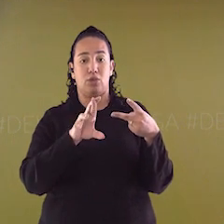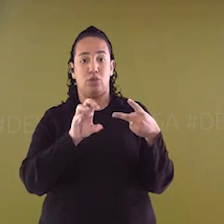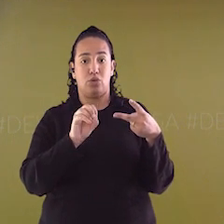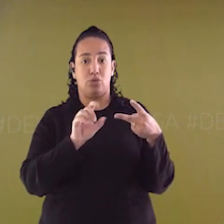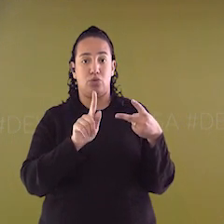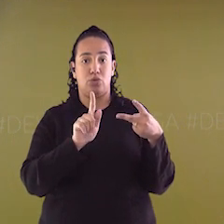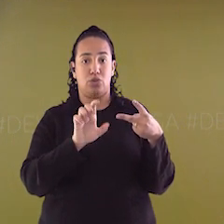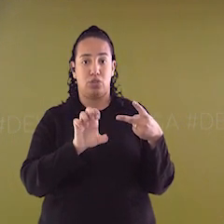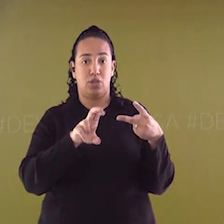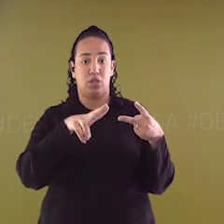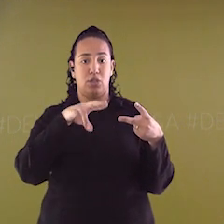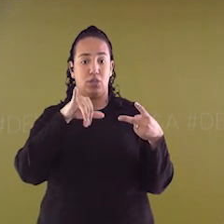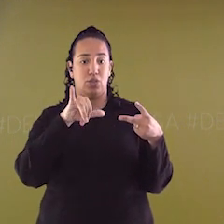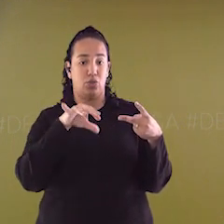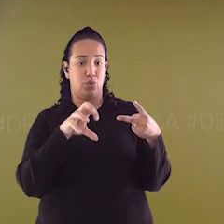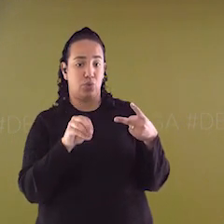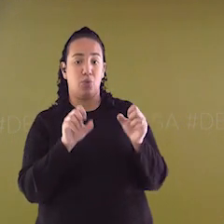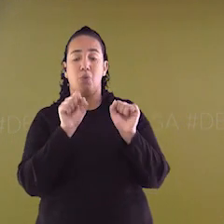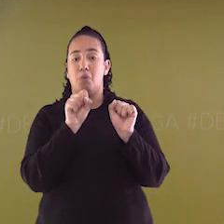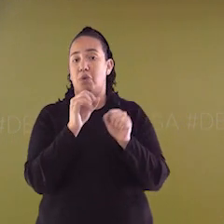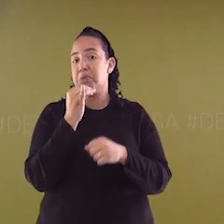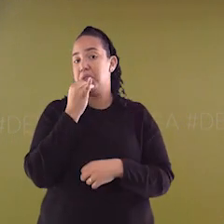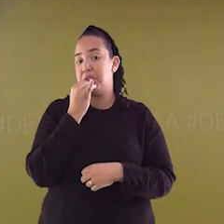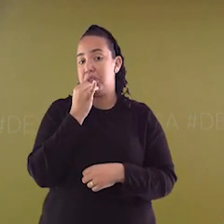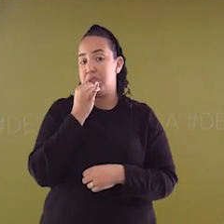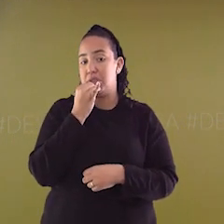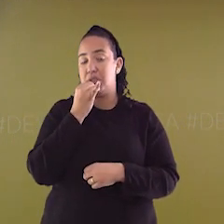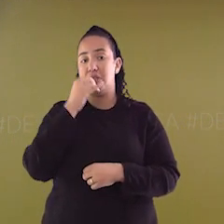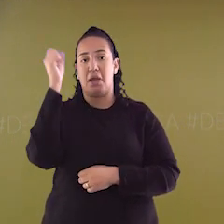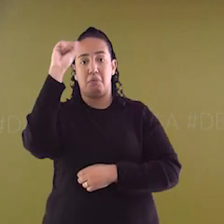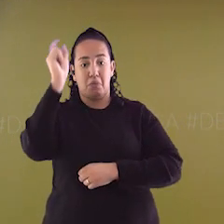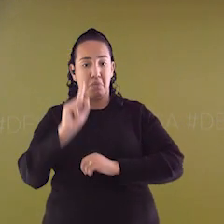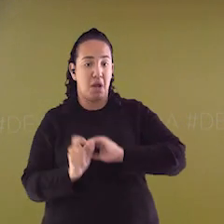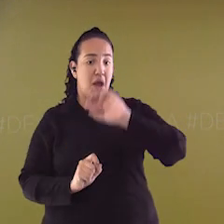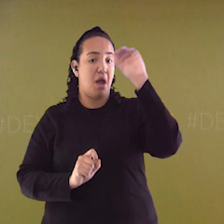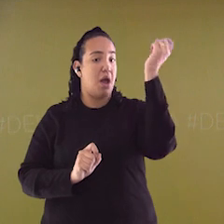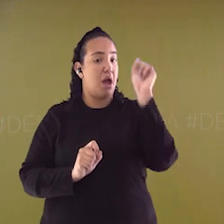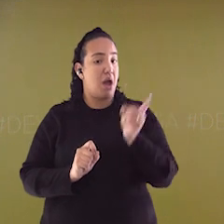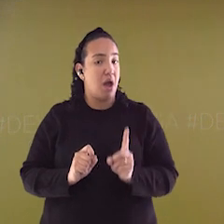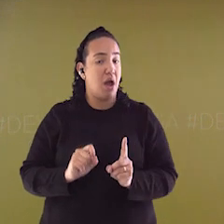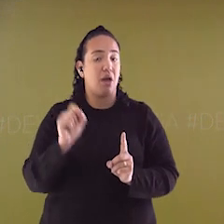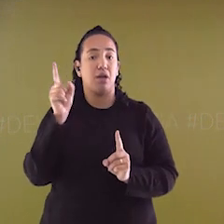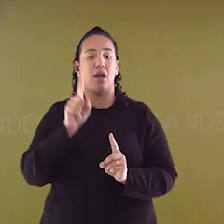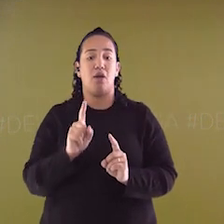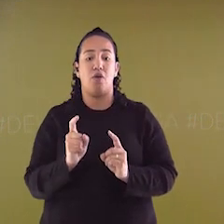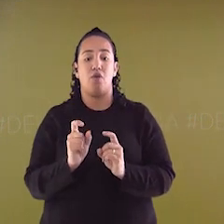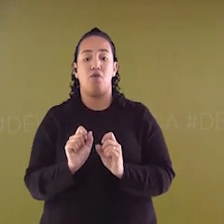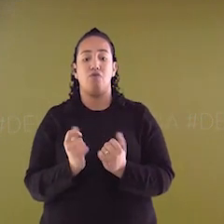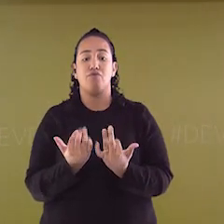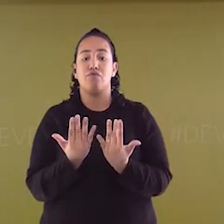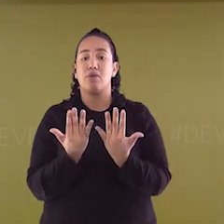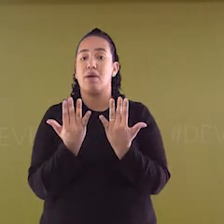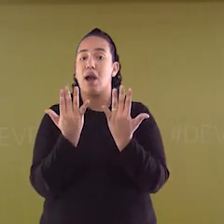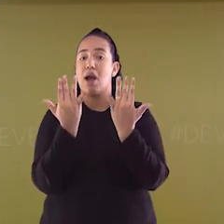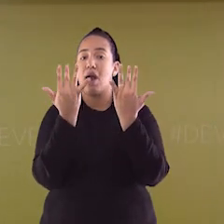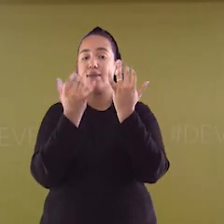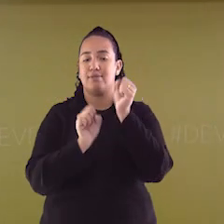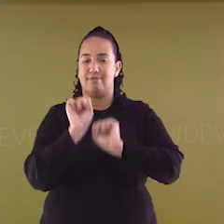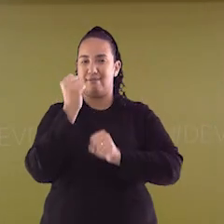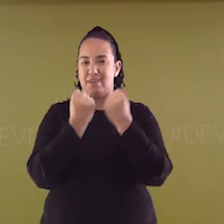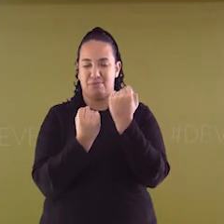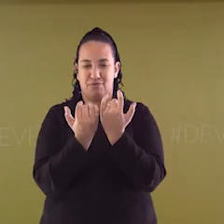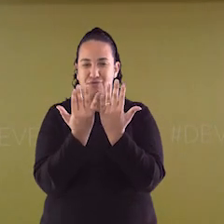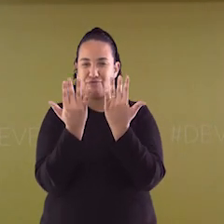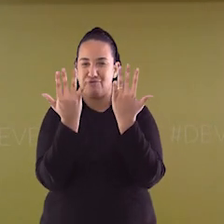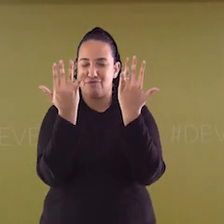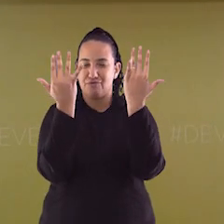se dar por descargas elétricas, por fumaça de usinas e pela queima de combustíveis. Alguns dos